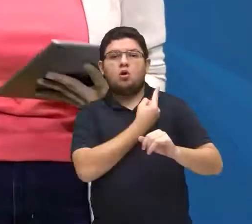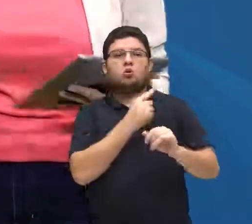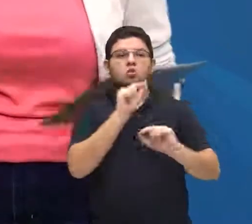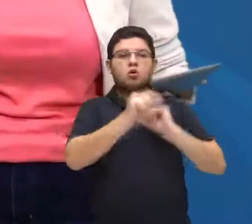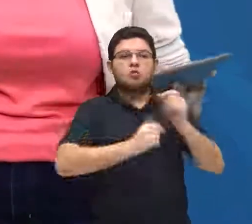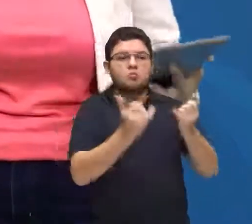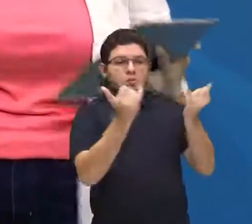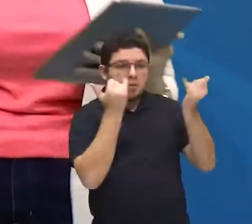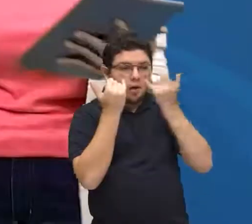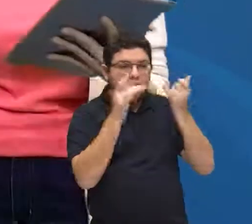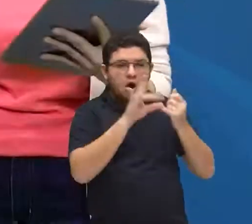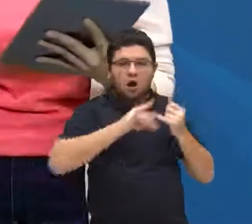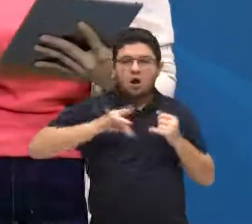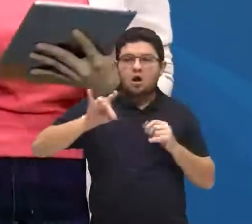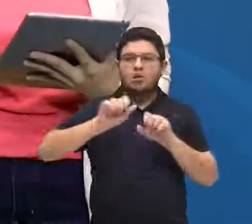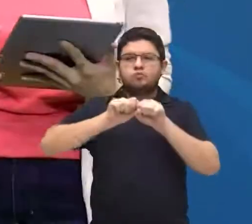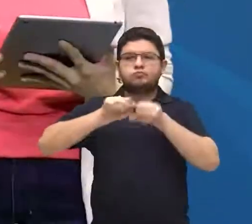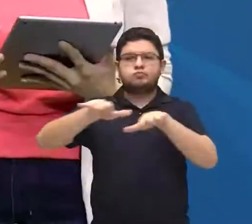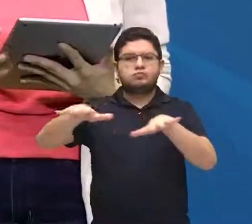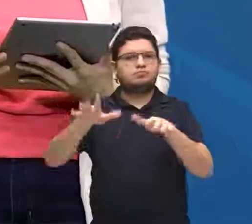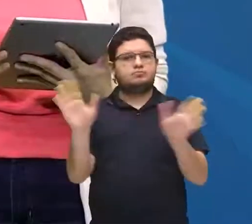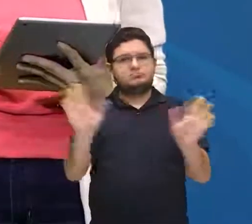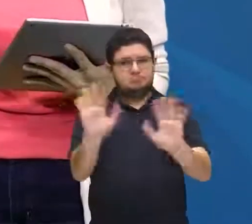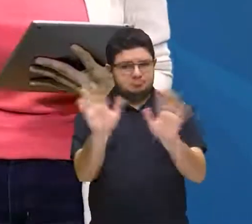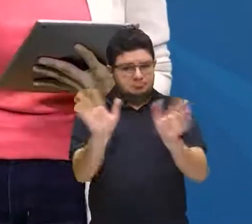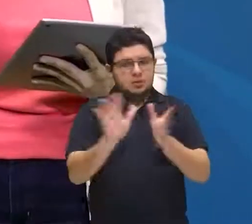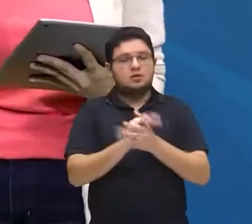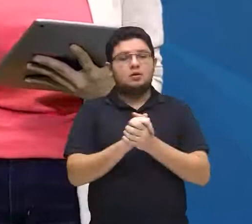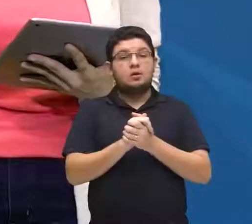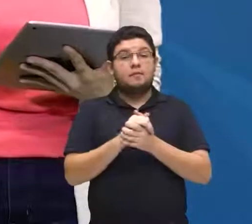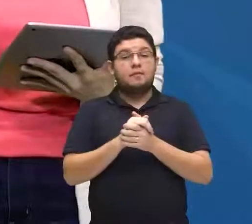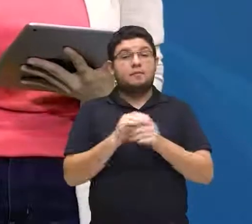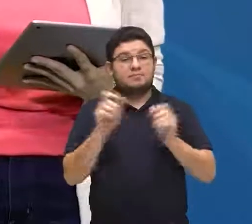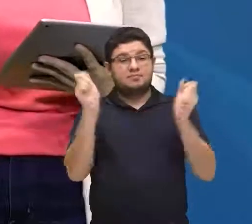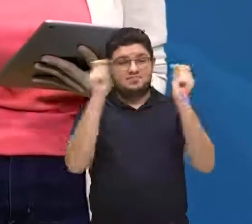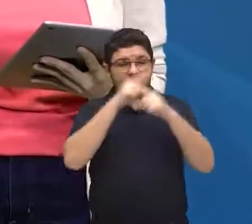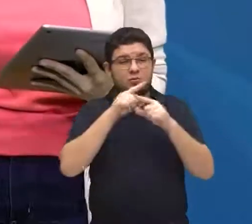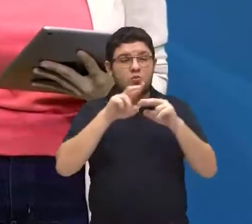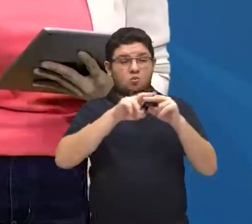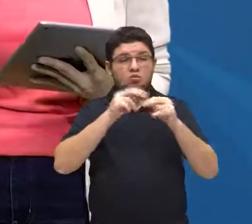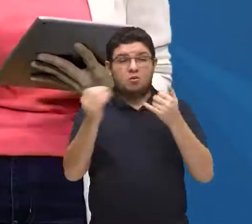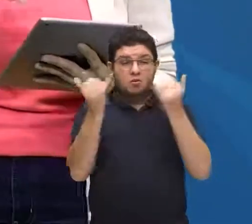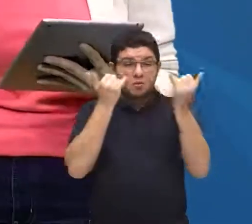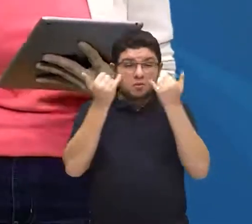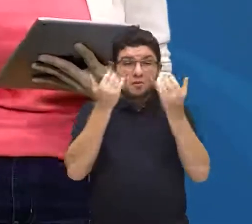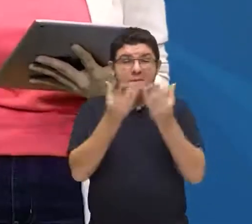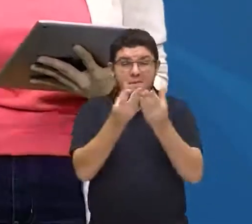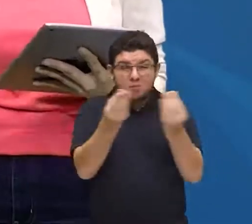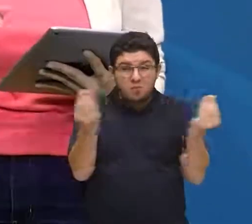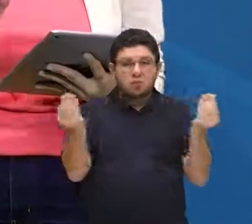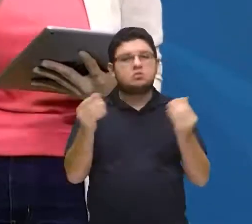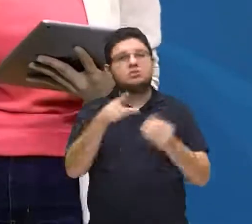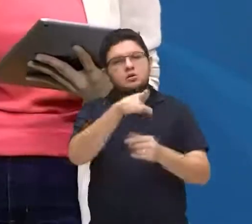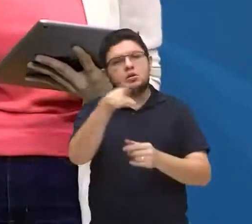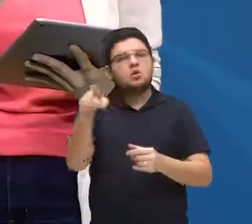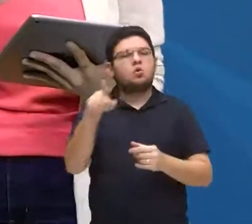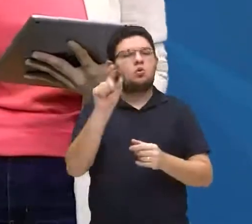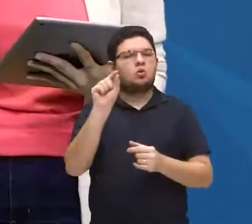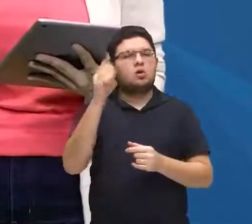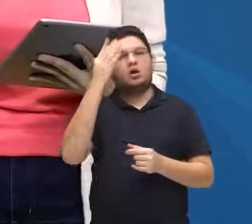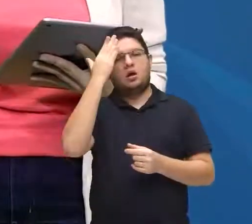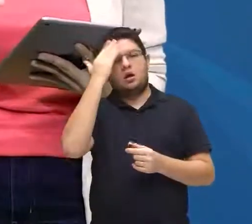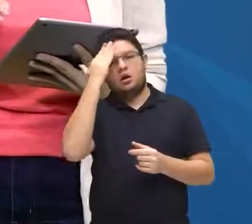muito difícil porque a gente recebe muita informação, e eu aposto que no dia a dia você, nos seus grupos de